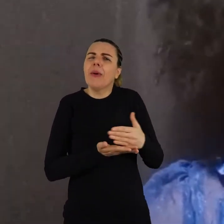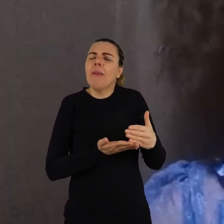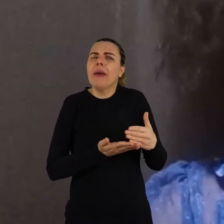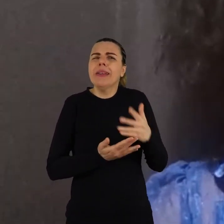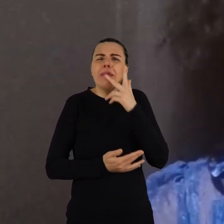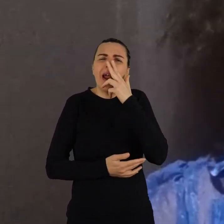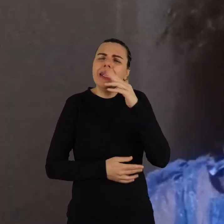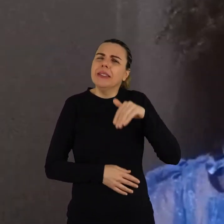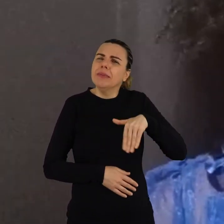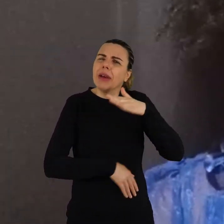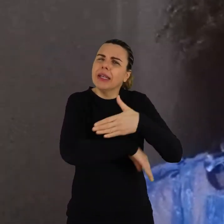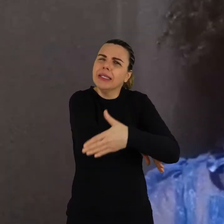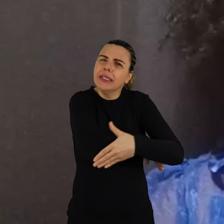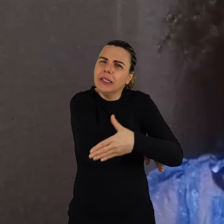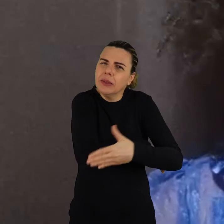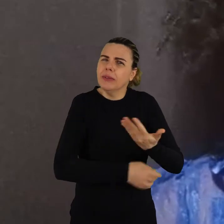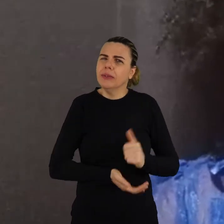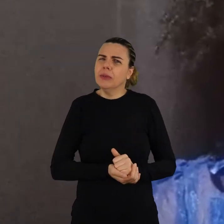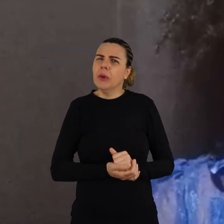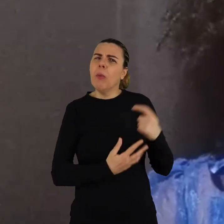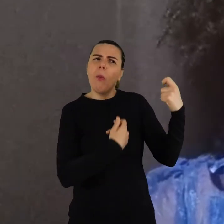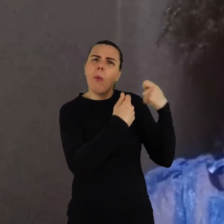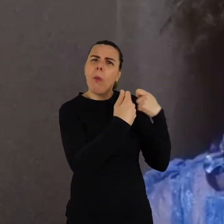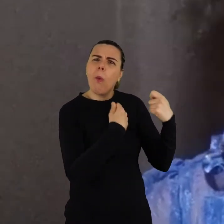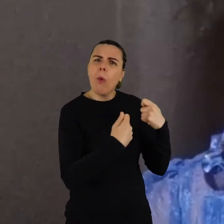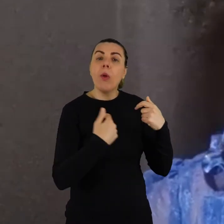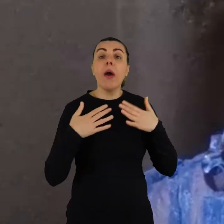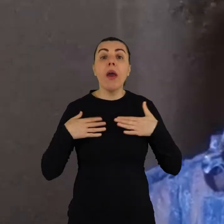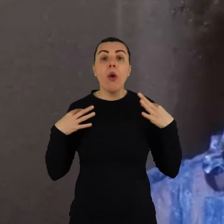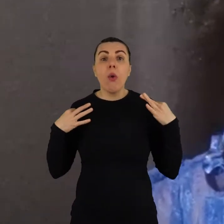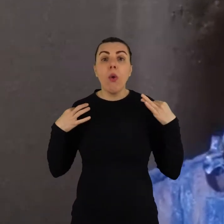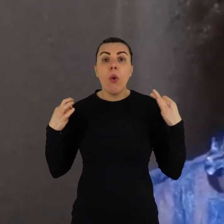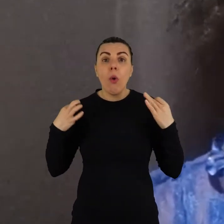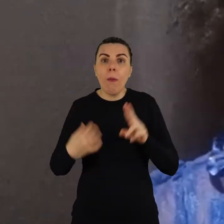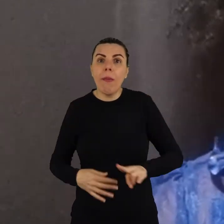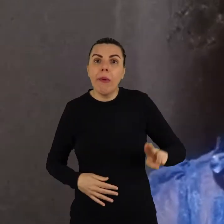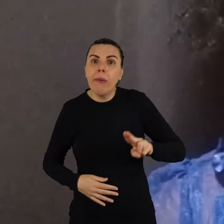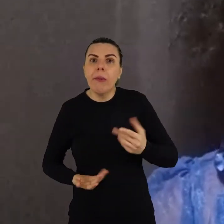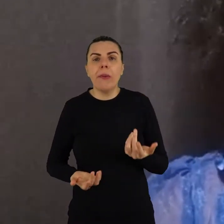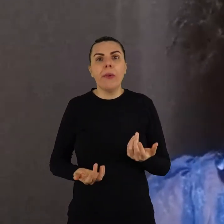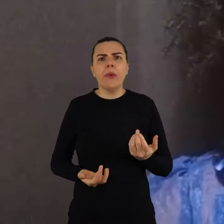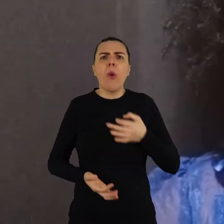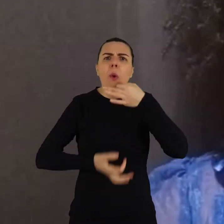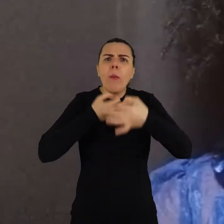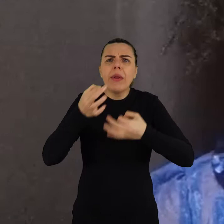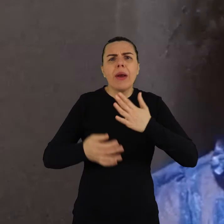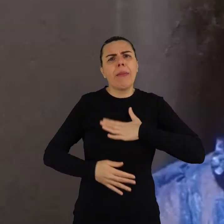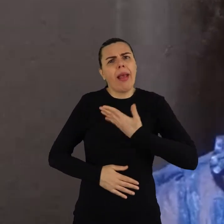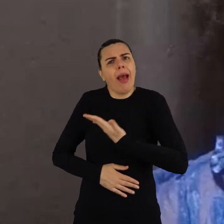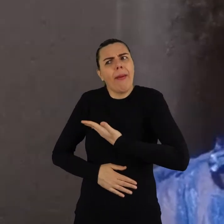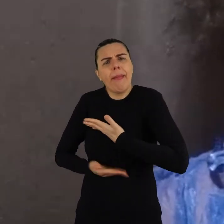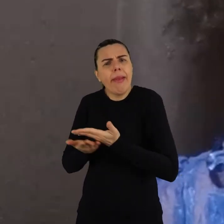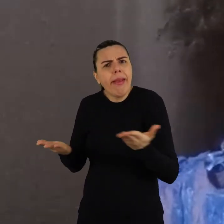mais ciumento. Ele começou a controlar as roupas que eu usava, a dar palpite nas amizades